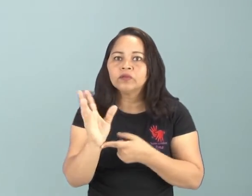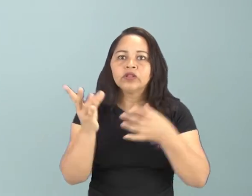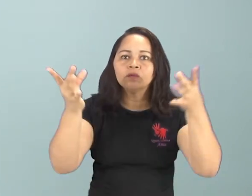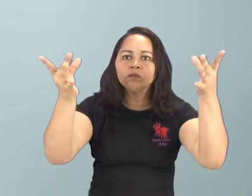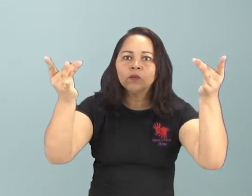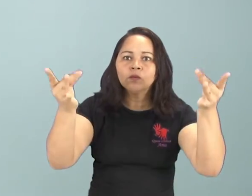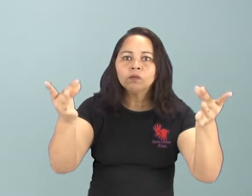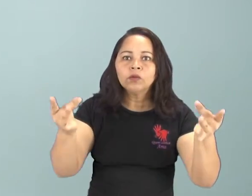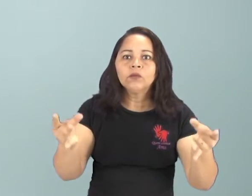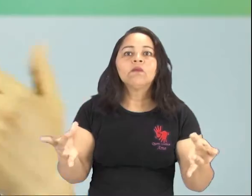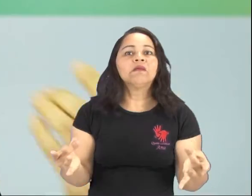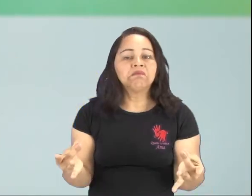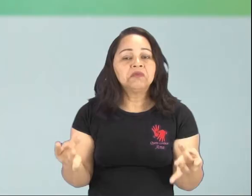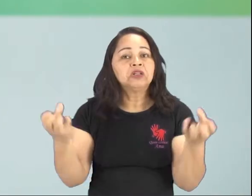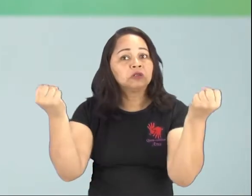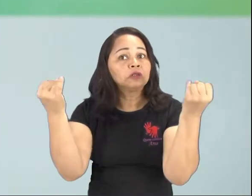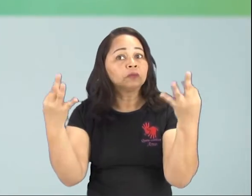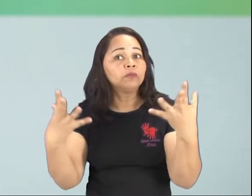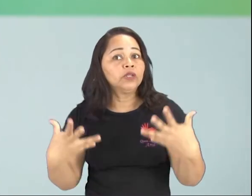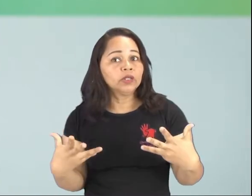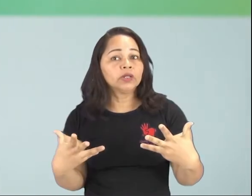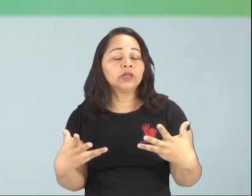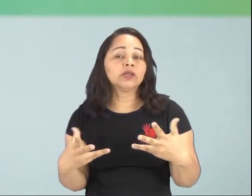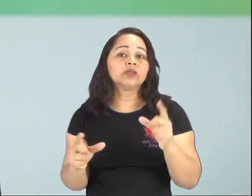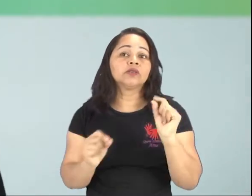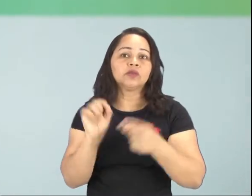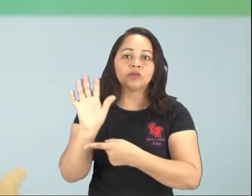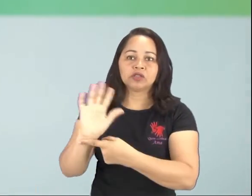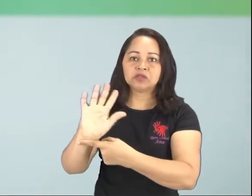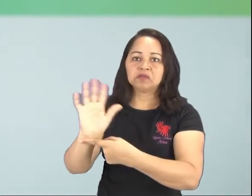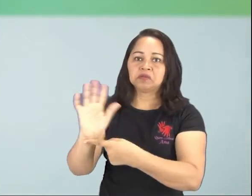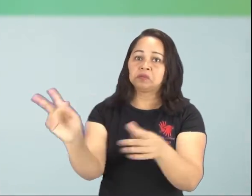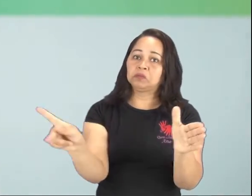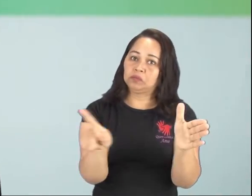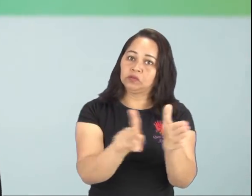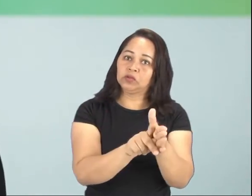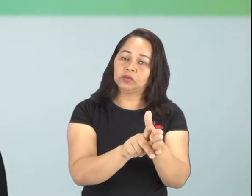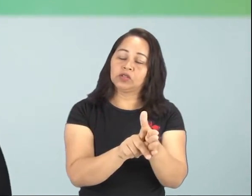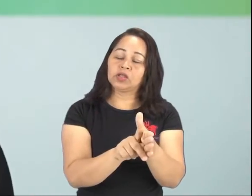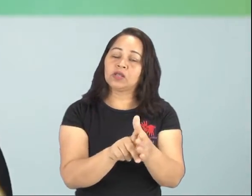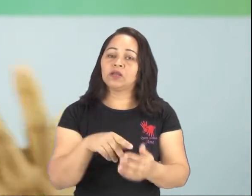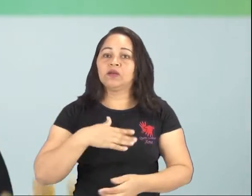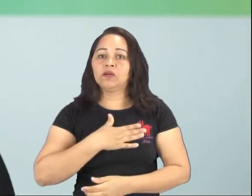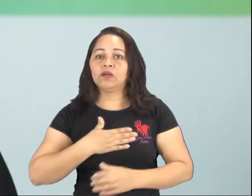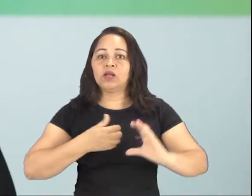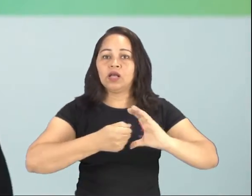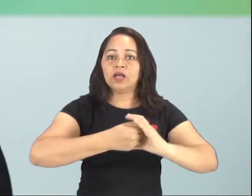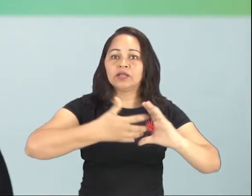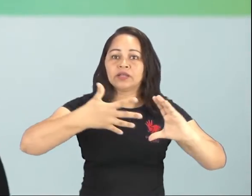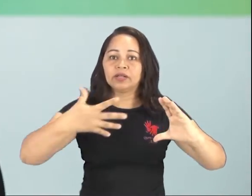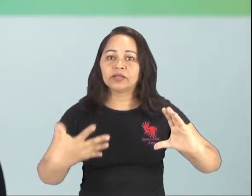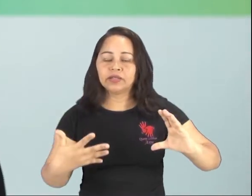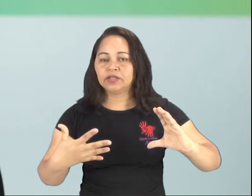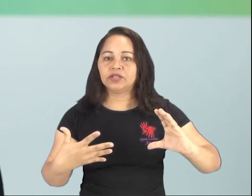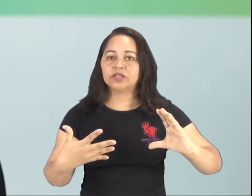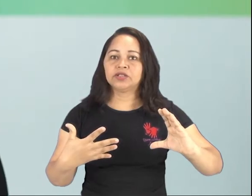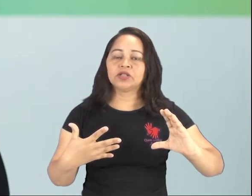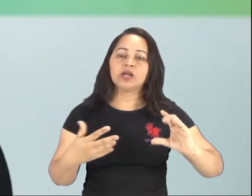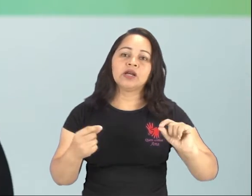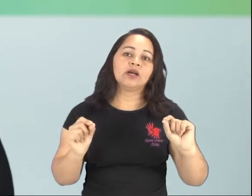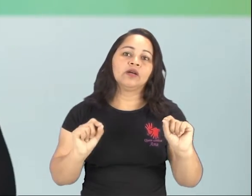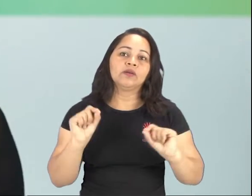acessar. E aí nós temos essas características que nós podemos ver por meio desse filme,